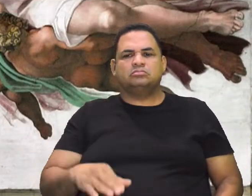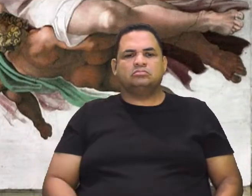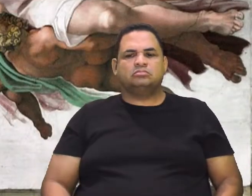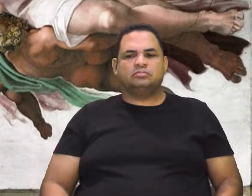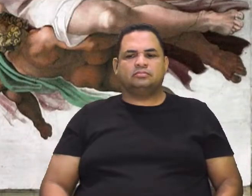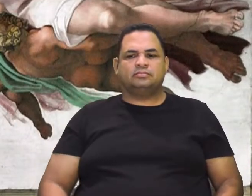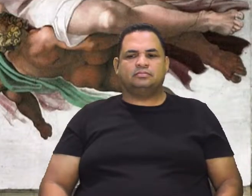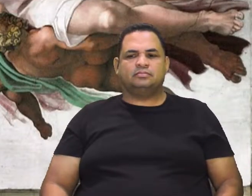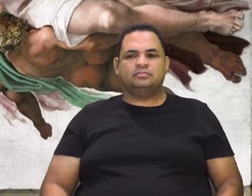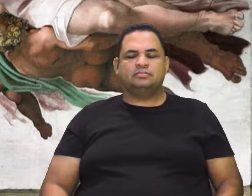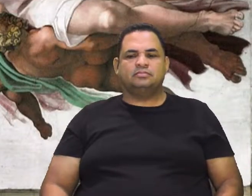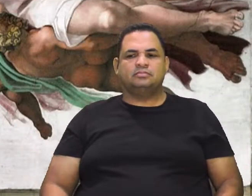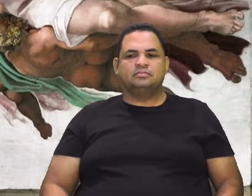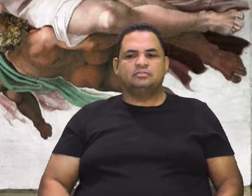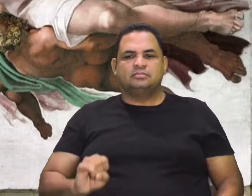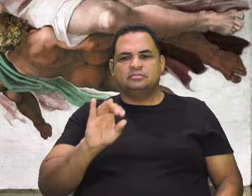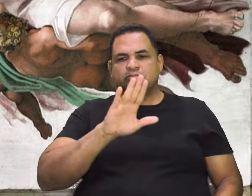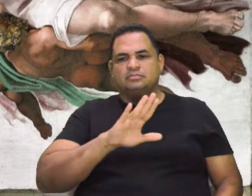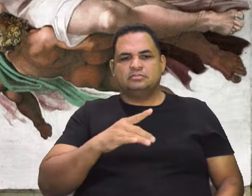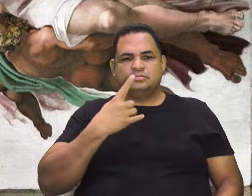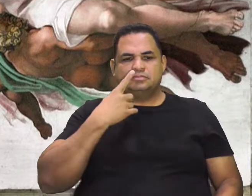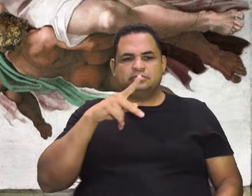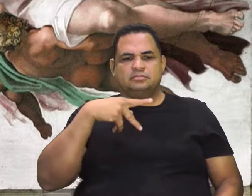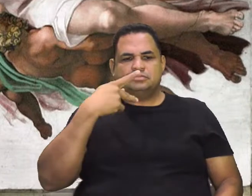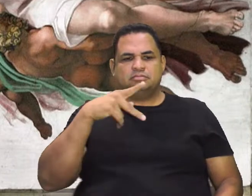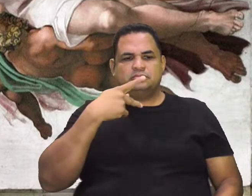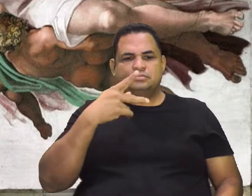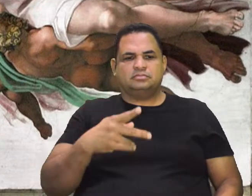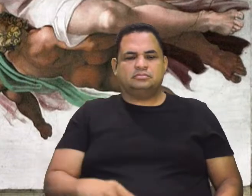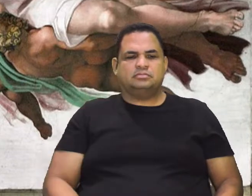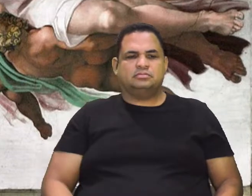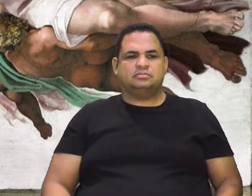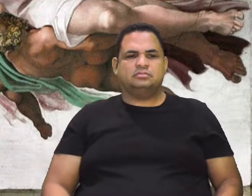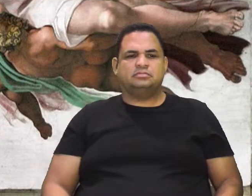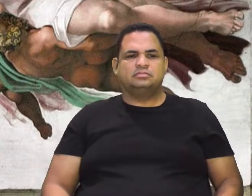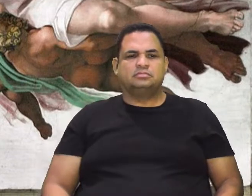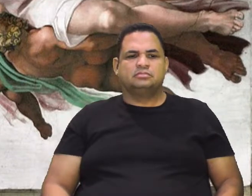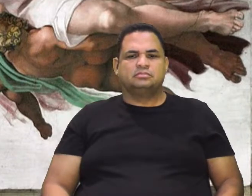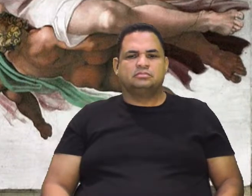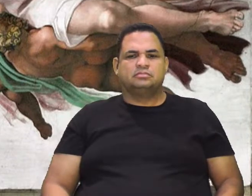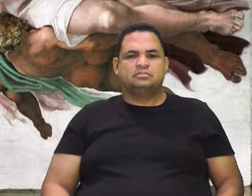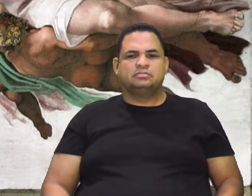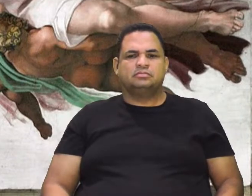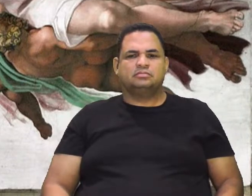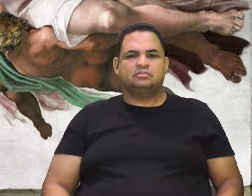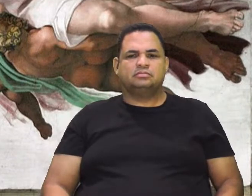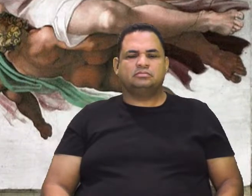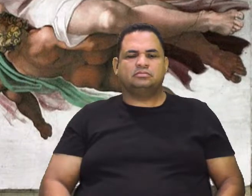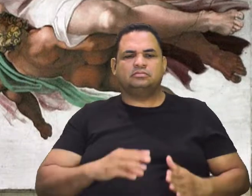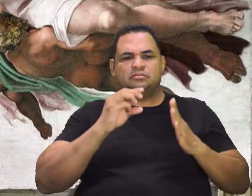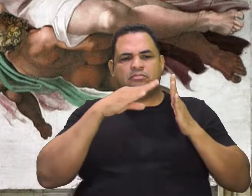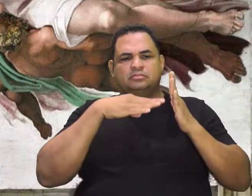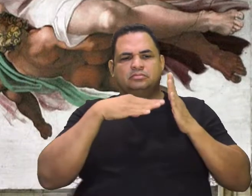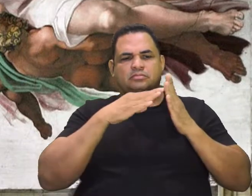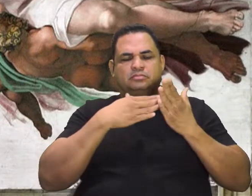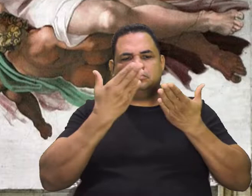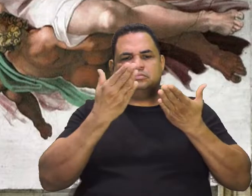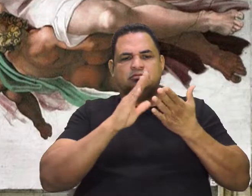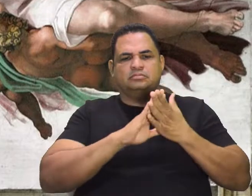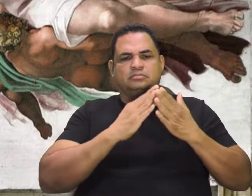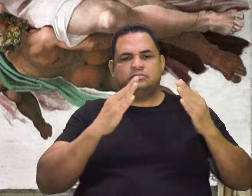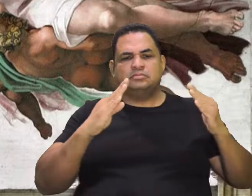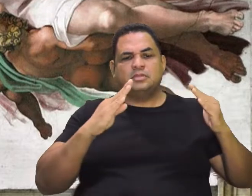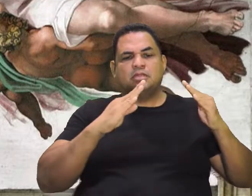Sami aí, ó. Essa imagem aí que eu estava falando para vocês. Essa imagem ela foi pintada na